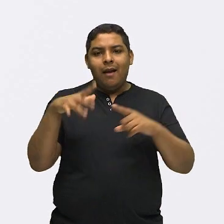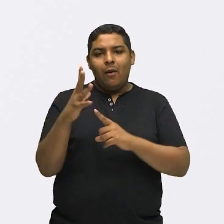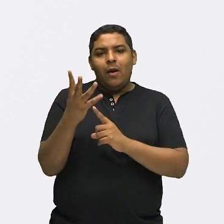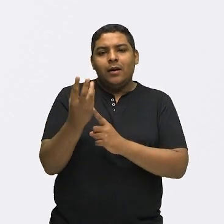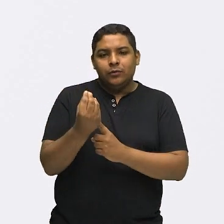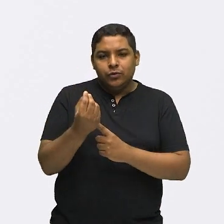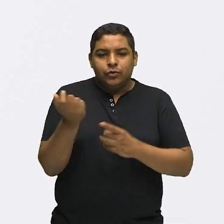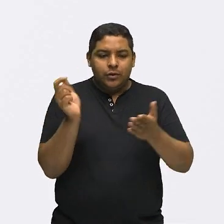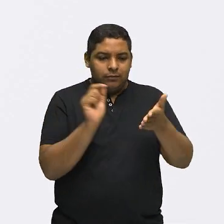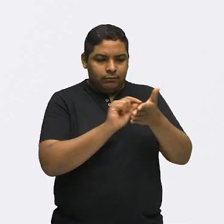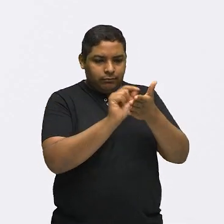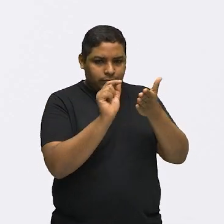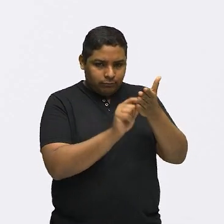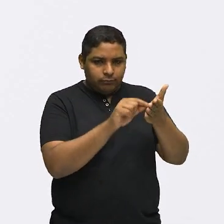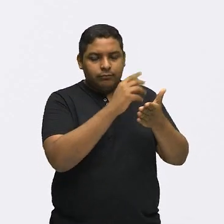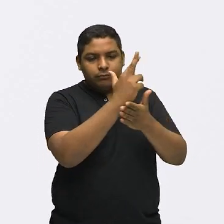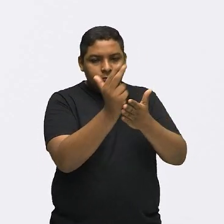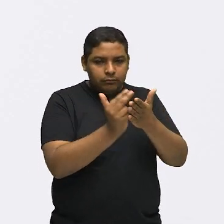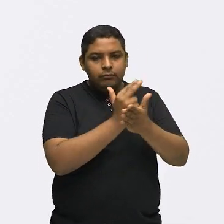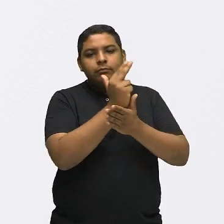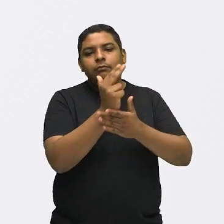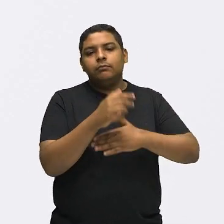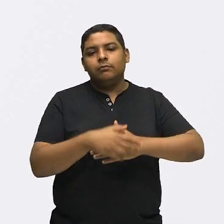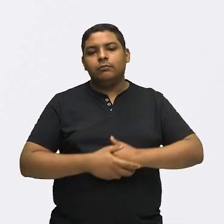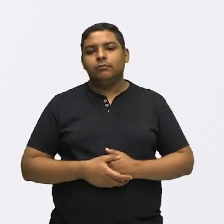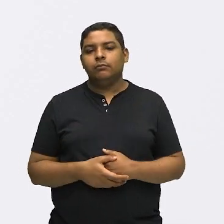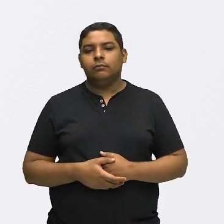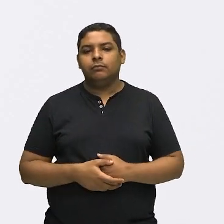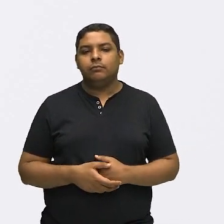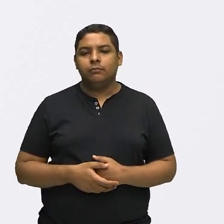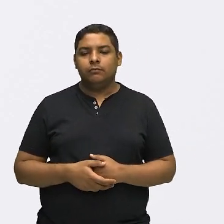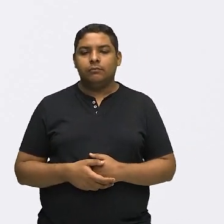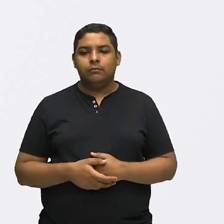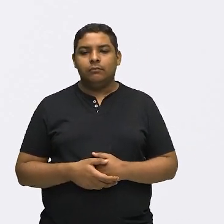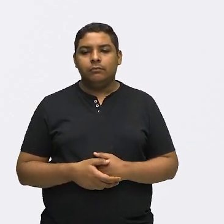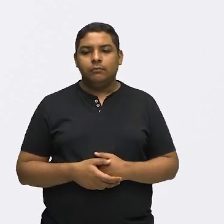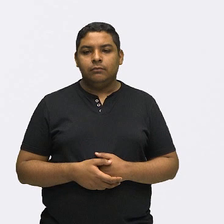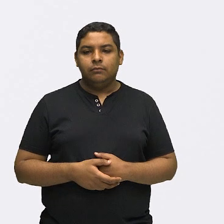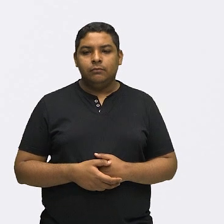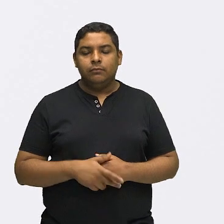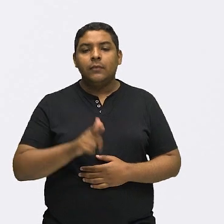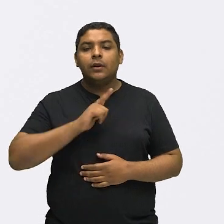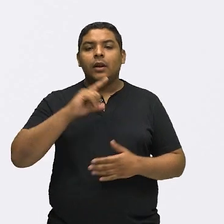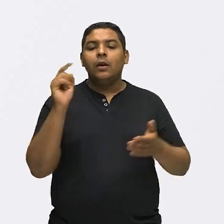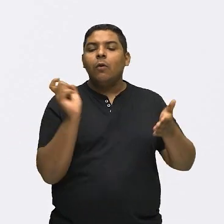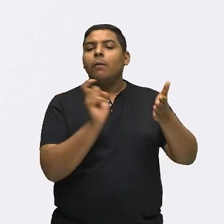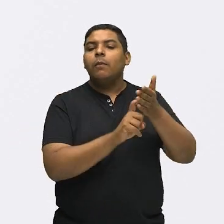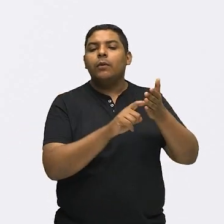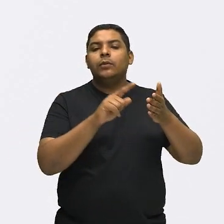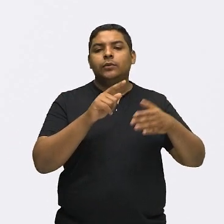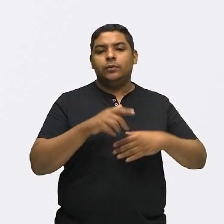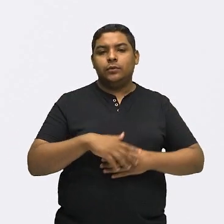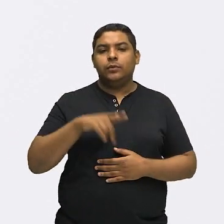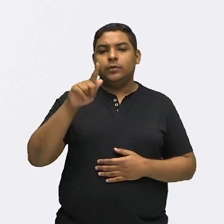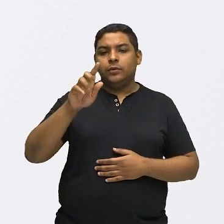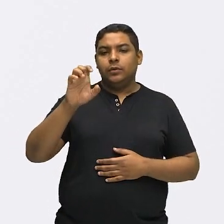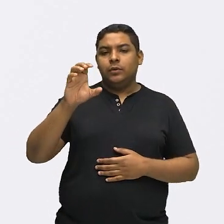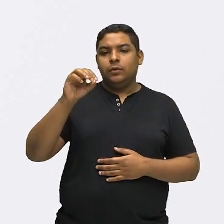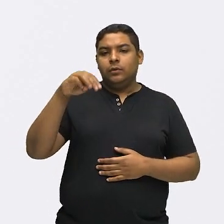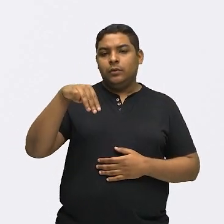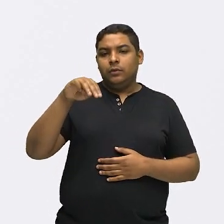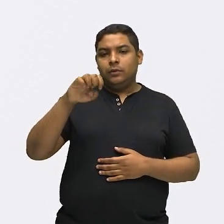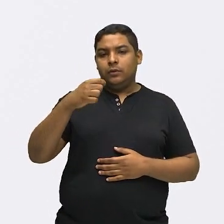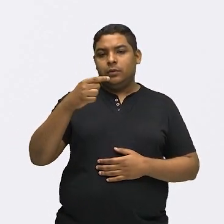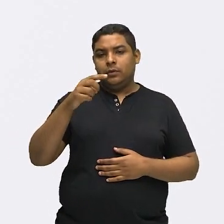que define esse ponto. Existe ainda o ponto geométrico. Vamos ver